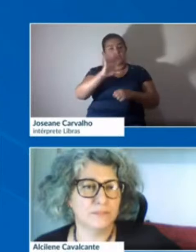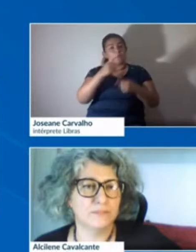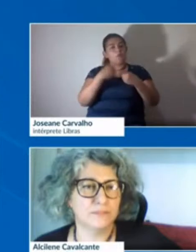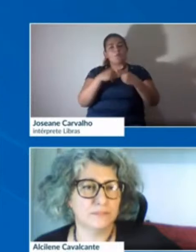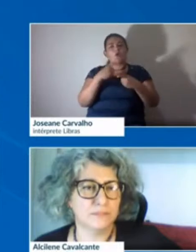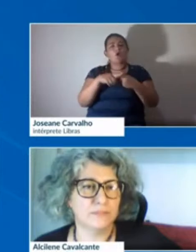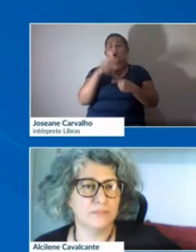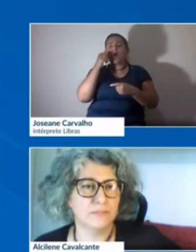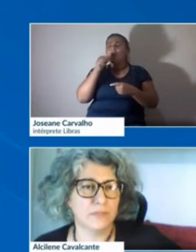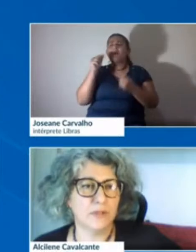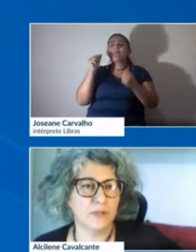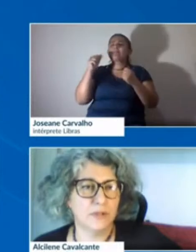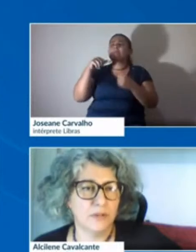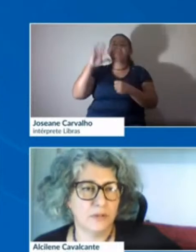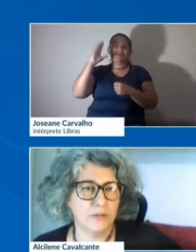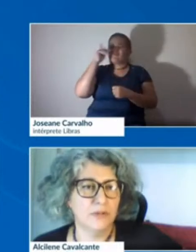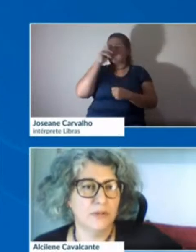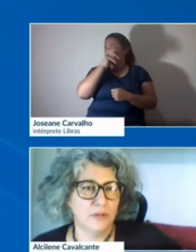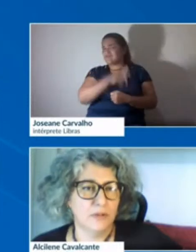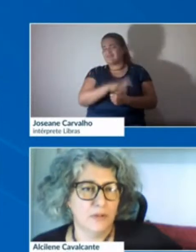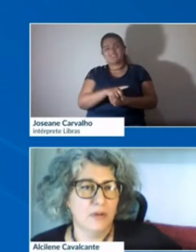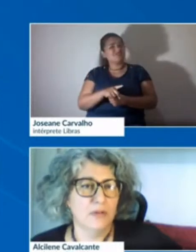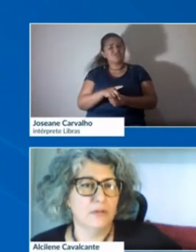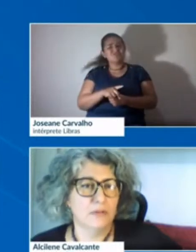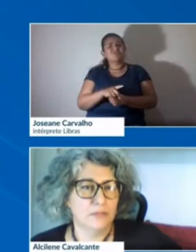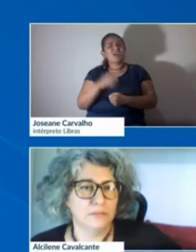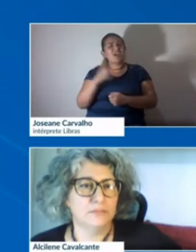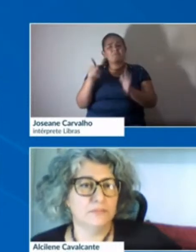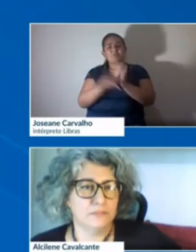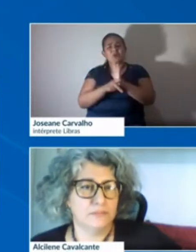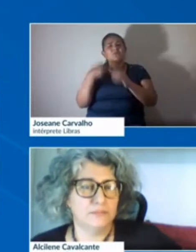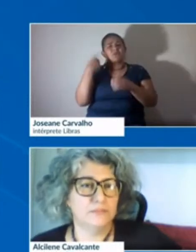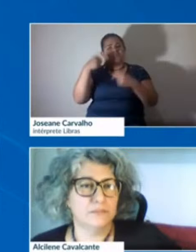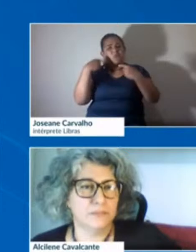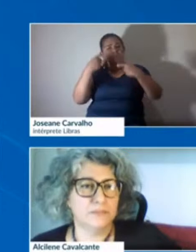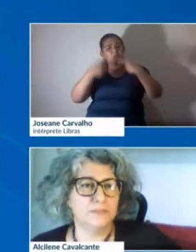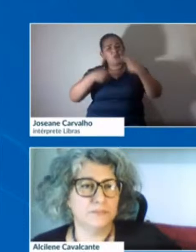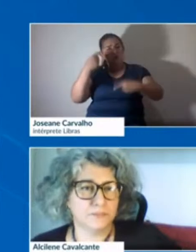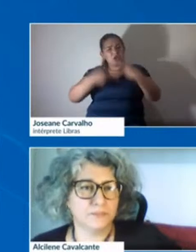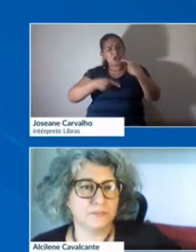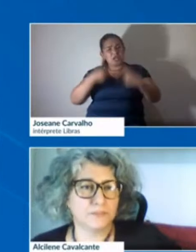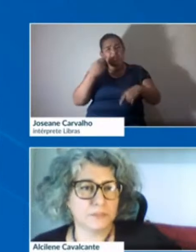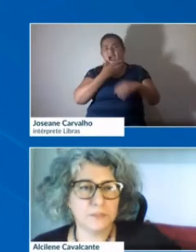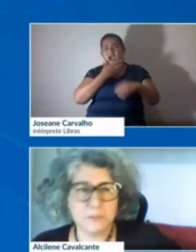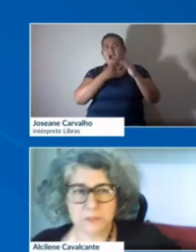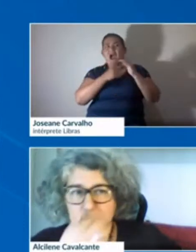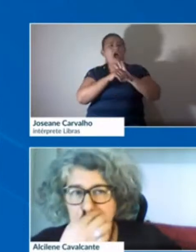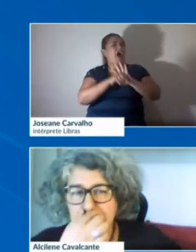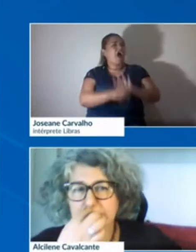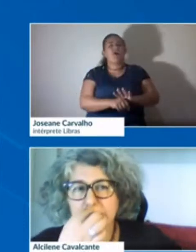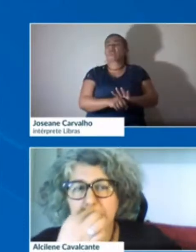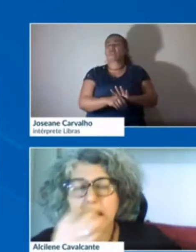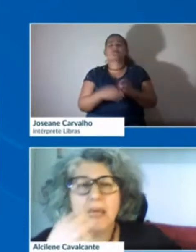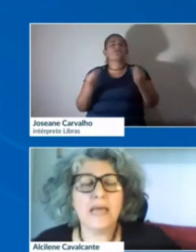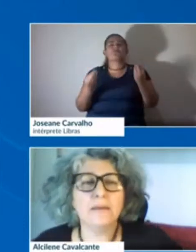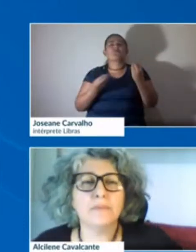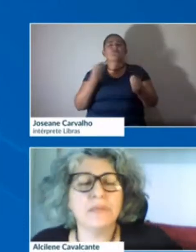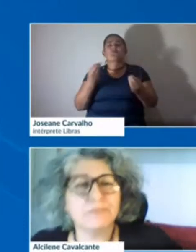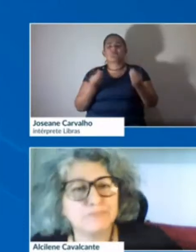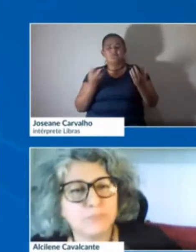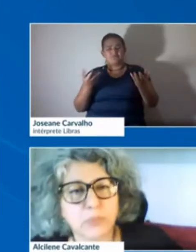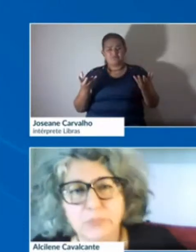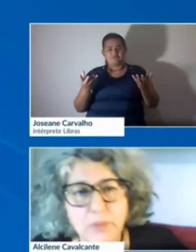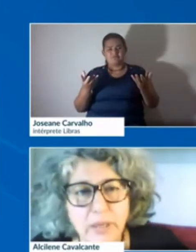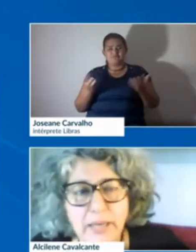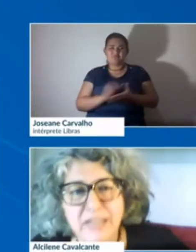é ainda mais difícil? É uma decisão política? Vem do machismo da nossa sociedade? Ao que se deve isso?